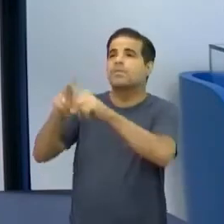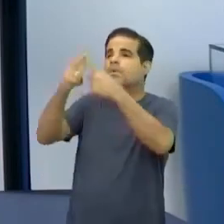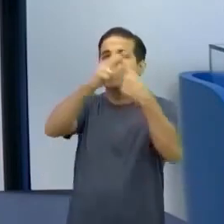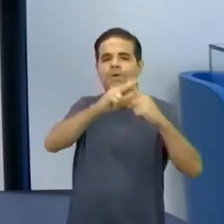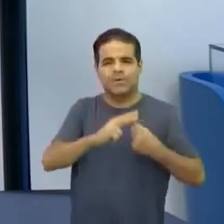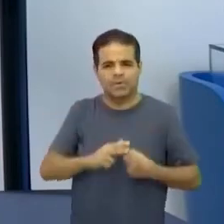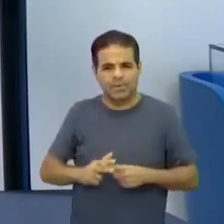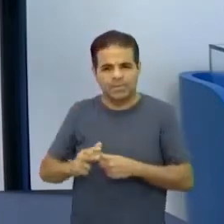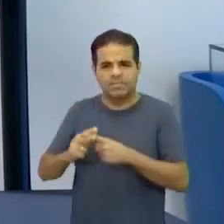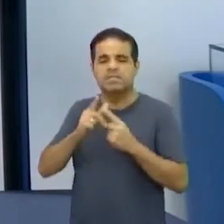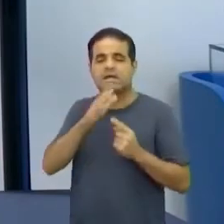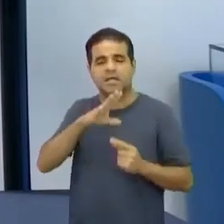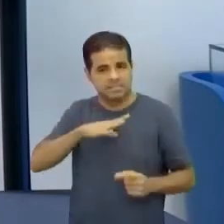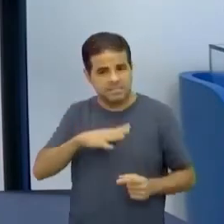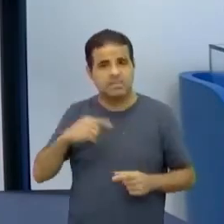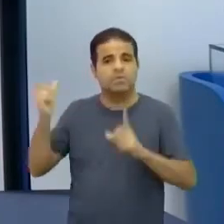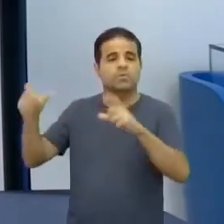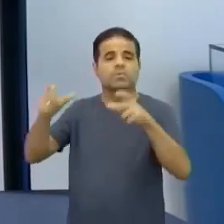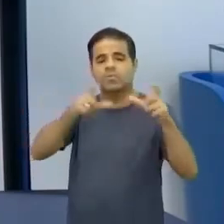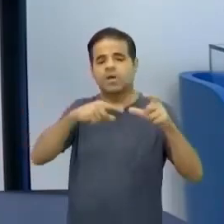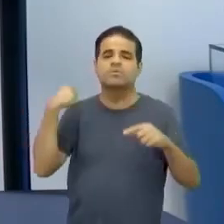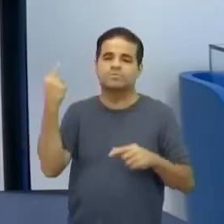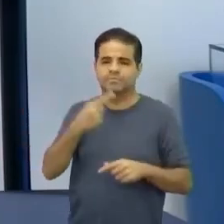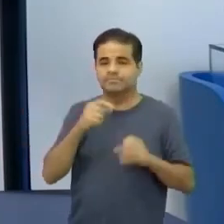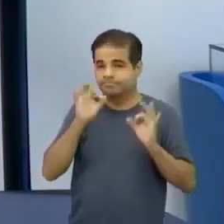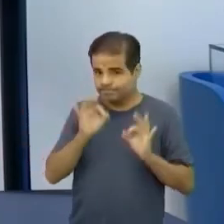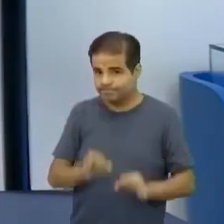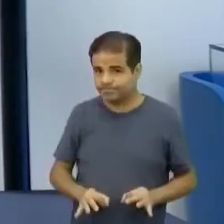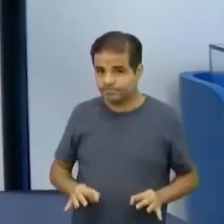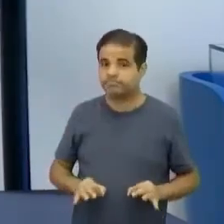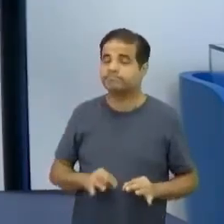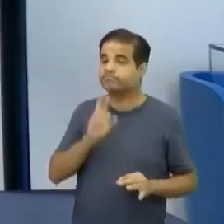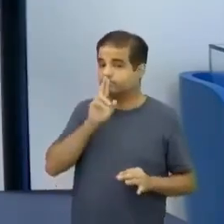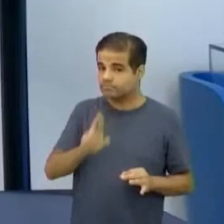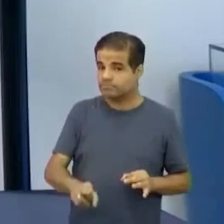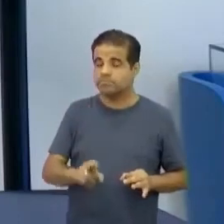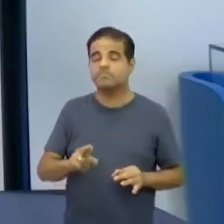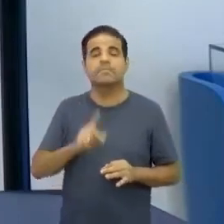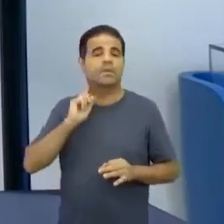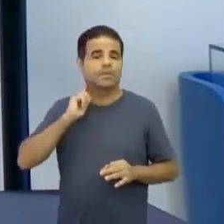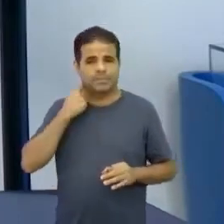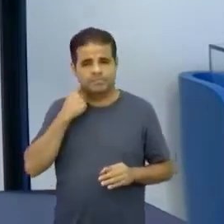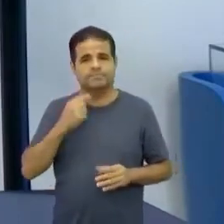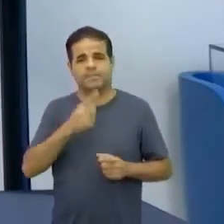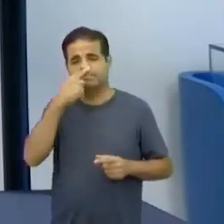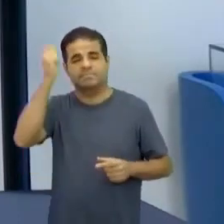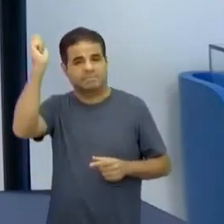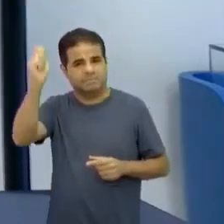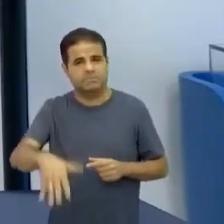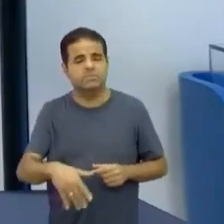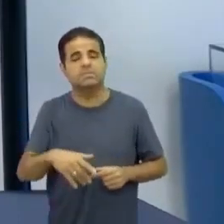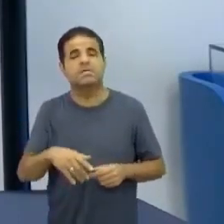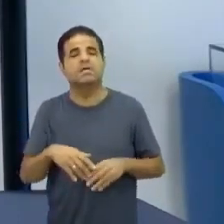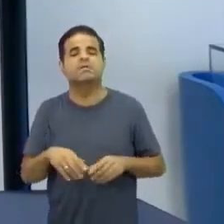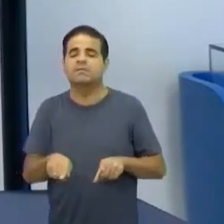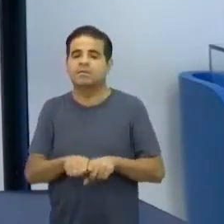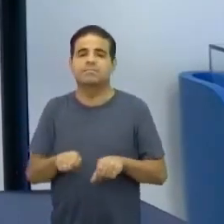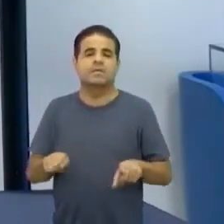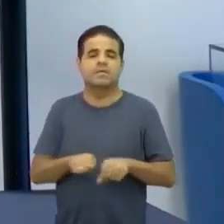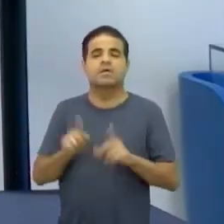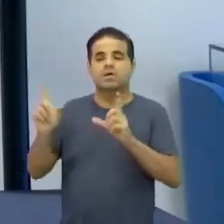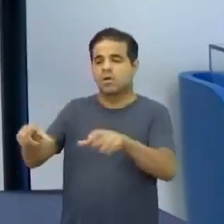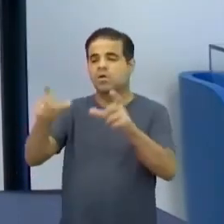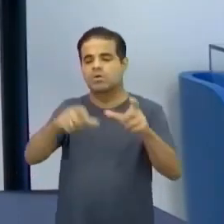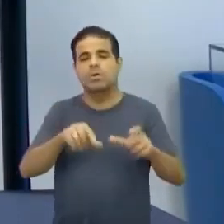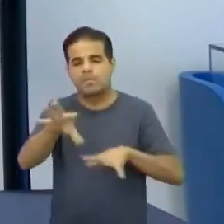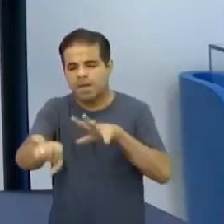manutenção de cidades e de outras regiões, tá certo? Então, as consequências da poluição, do descarte irregular de lixo, bem como dos